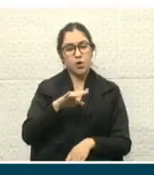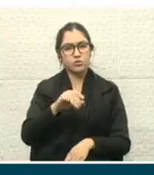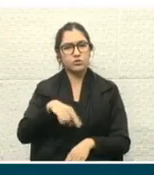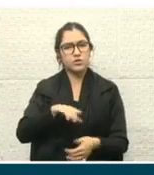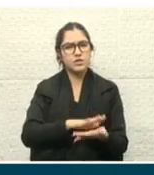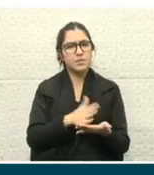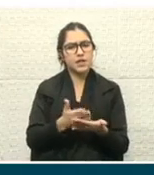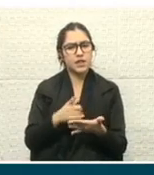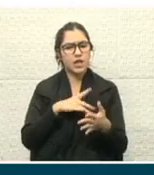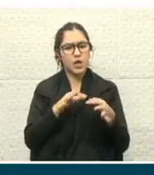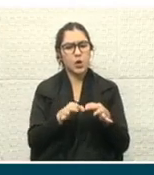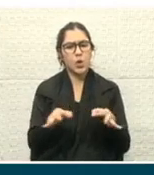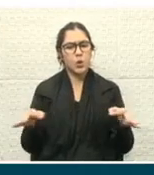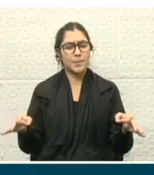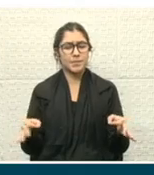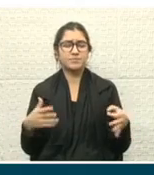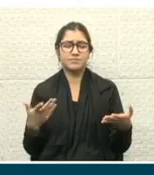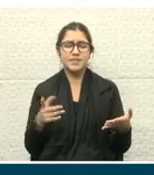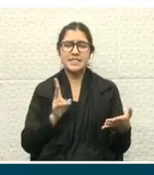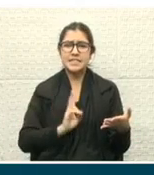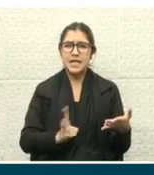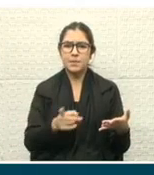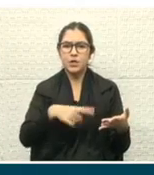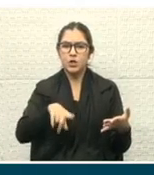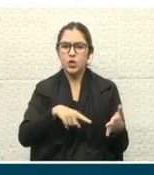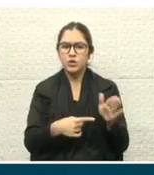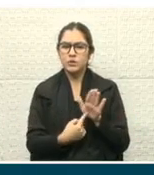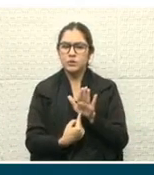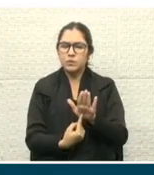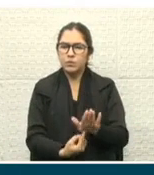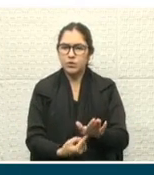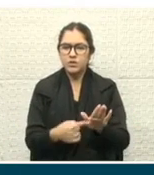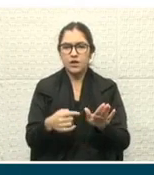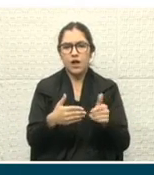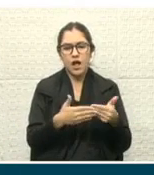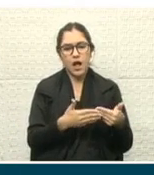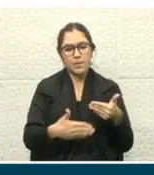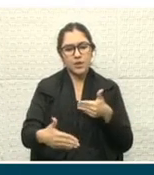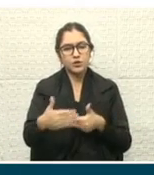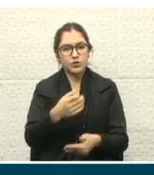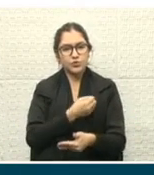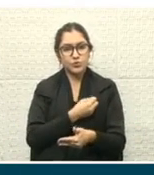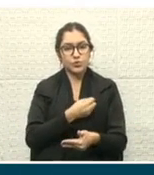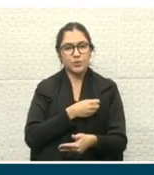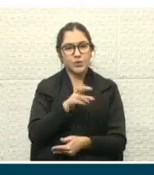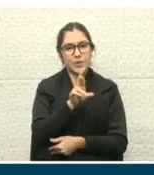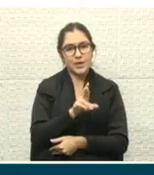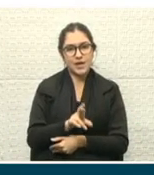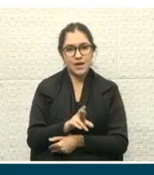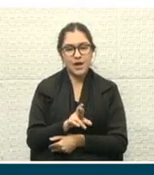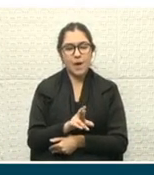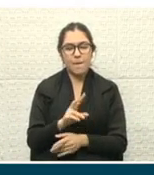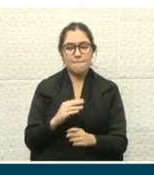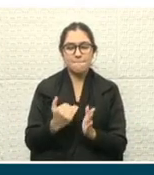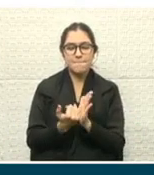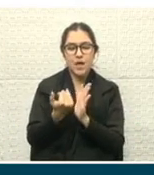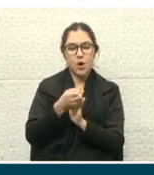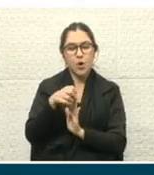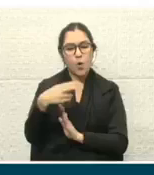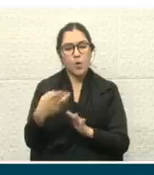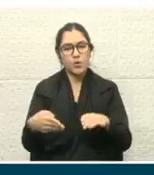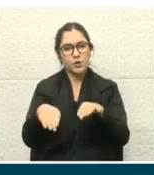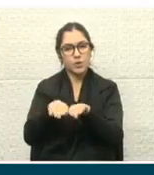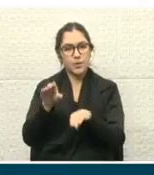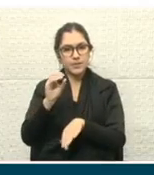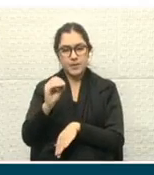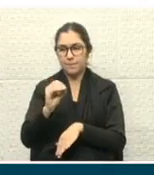interpretamos como comprimento. Por isso que sempre nós vamos indicá-lo a partir de um número real maior ou igual a